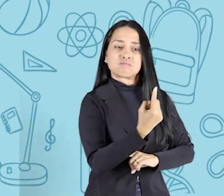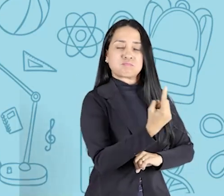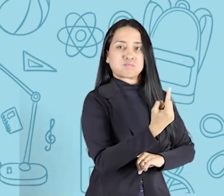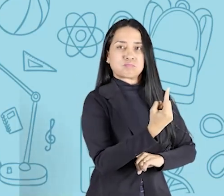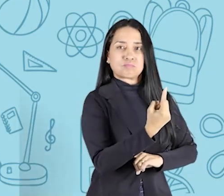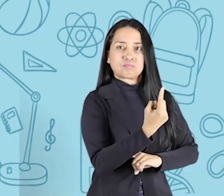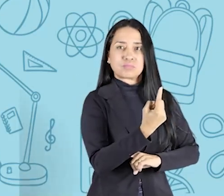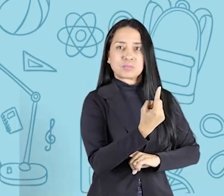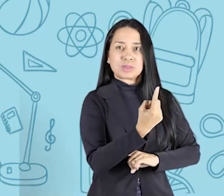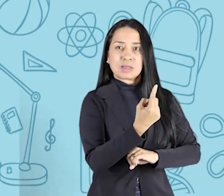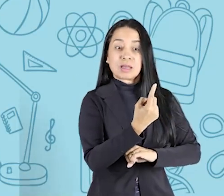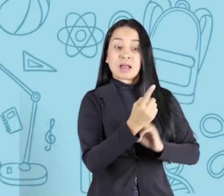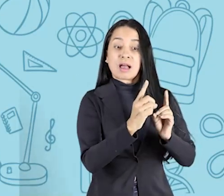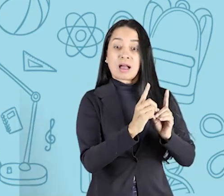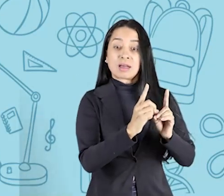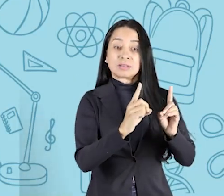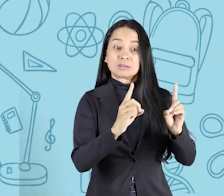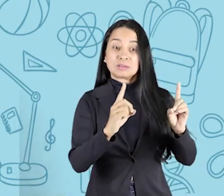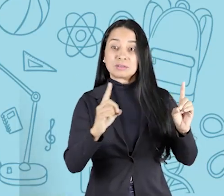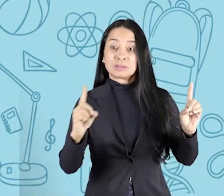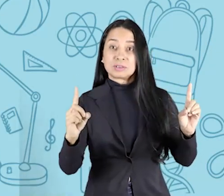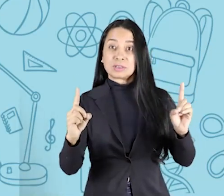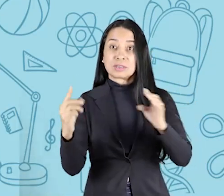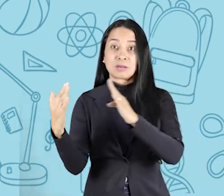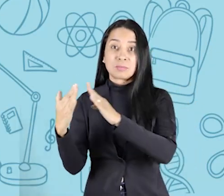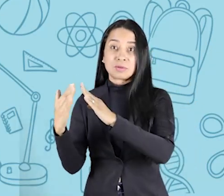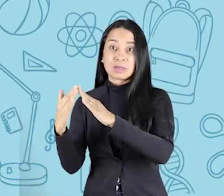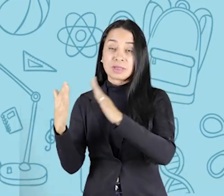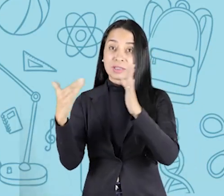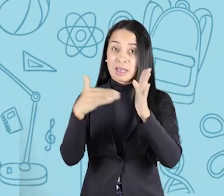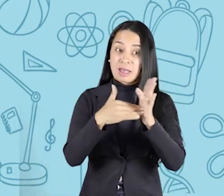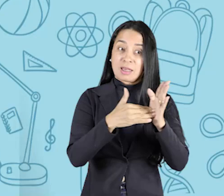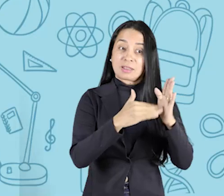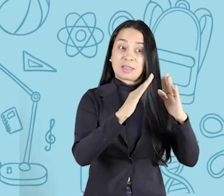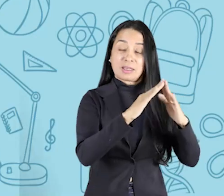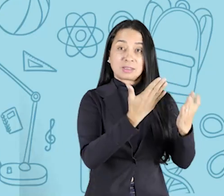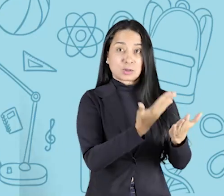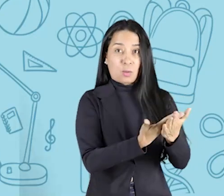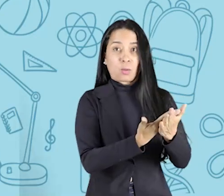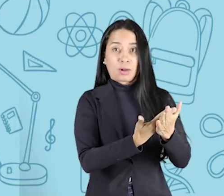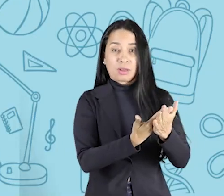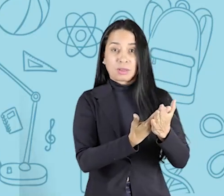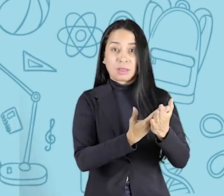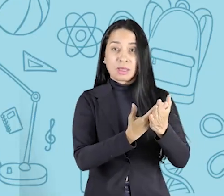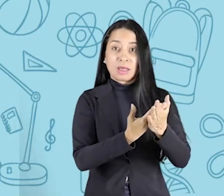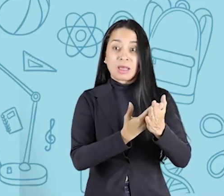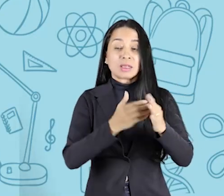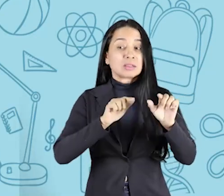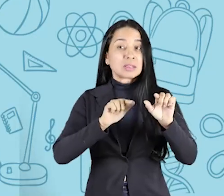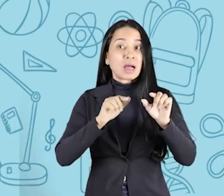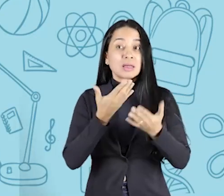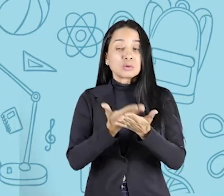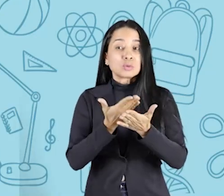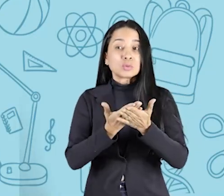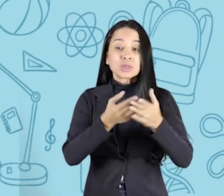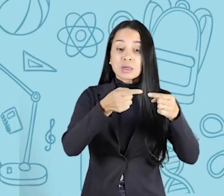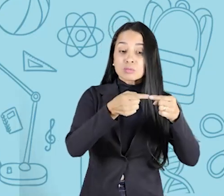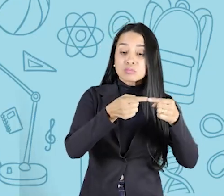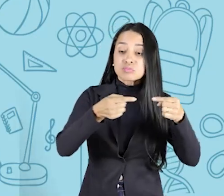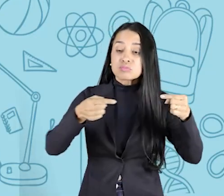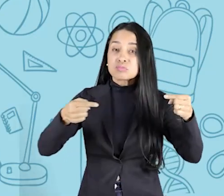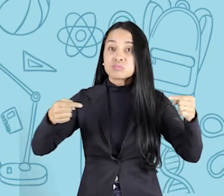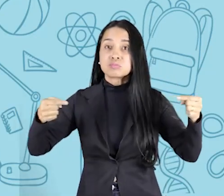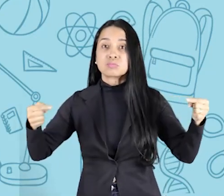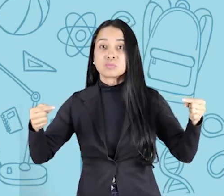A distância da minha casa até a escola. Você está trabalhando distância entre pontos. Você, inclusive, associa essa distância ao